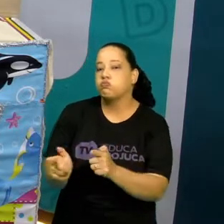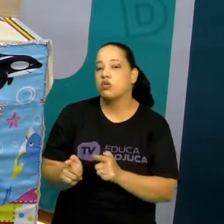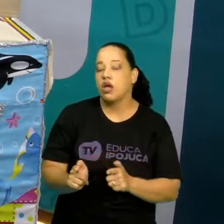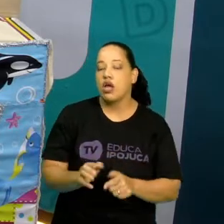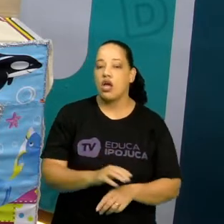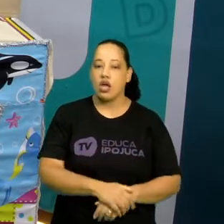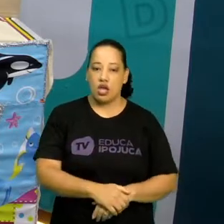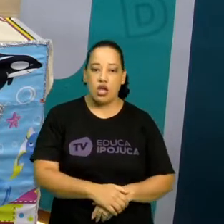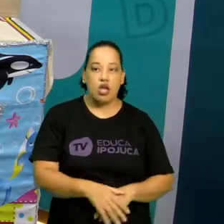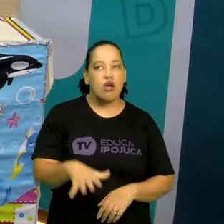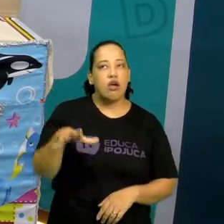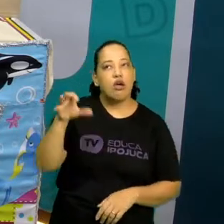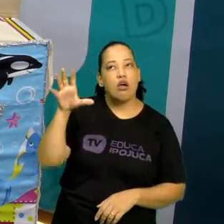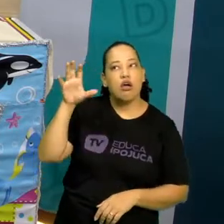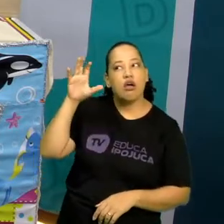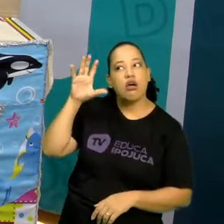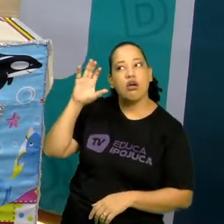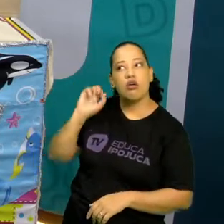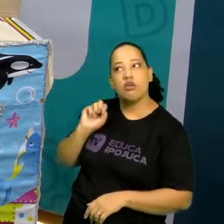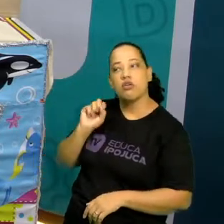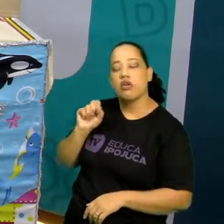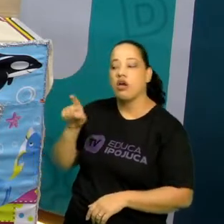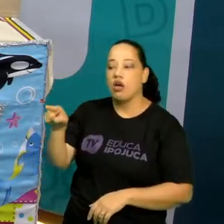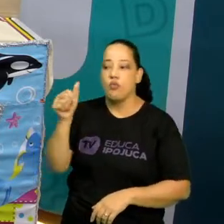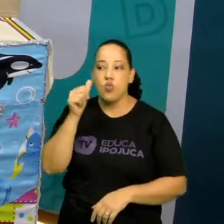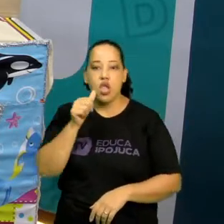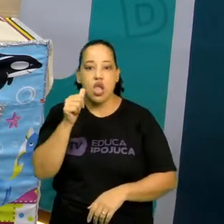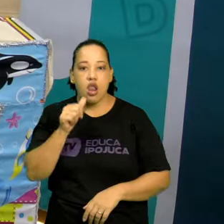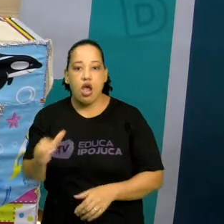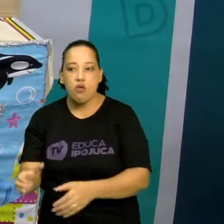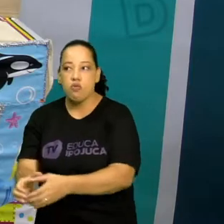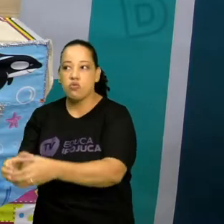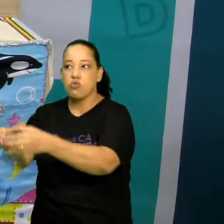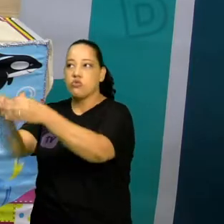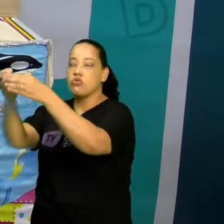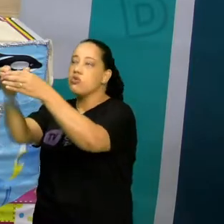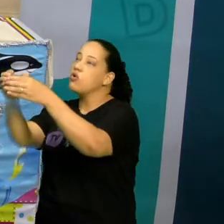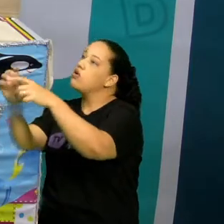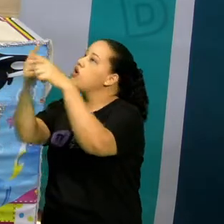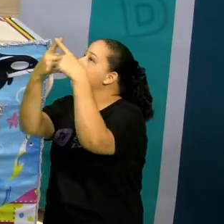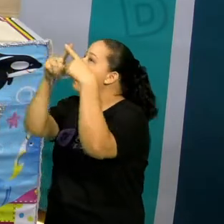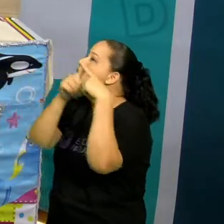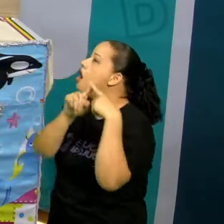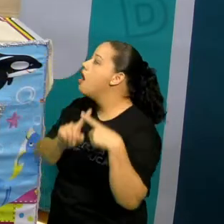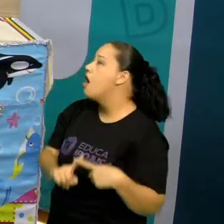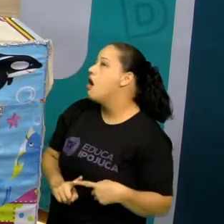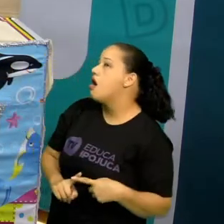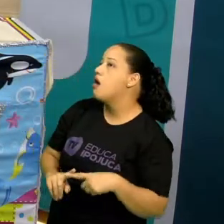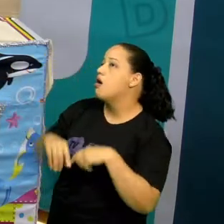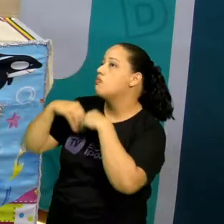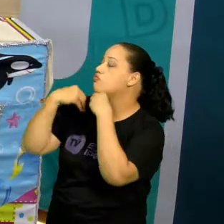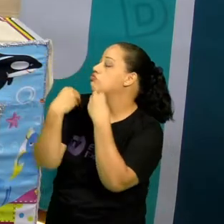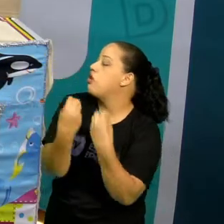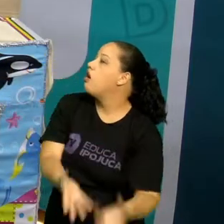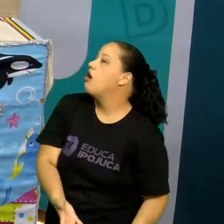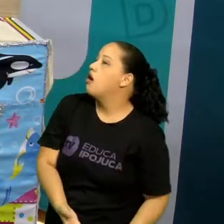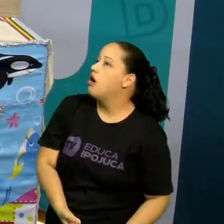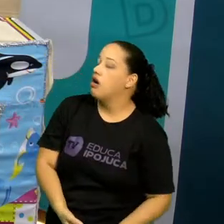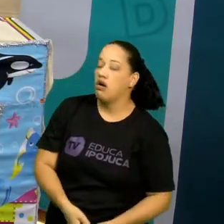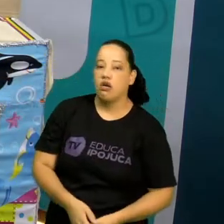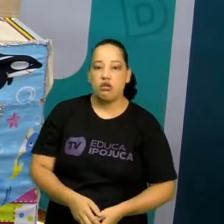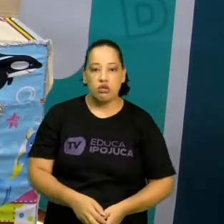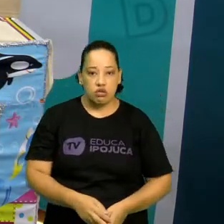a senhora gritava Rapunzel jogue suas tranças ele ficou escondido só observando